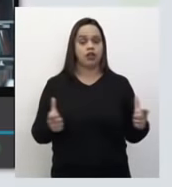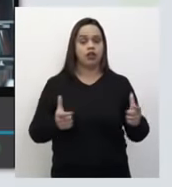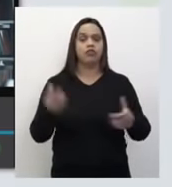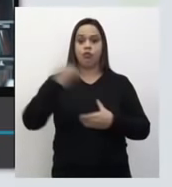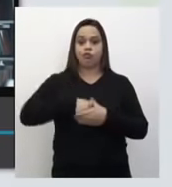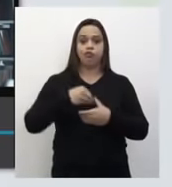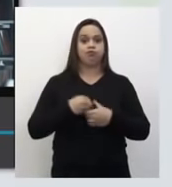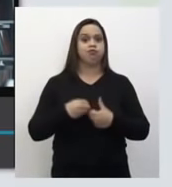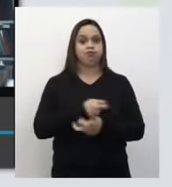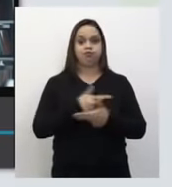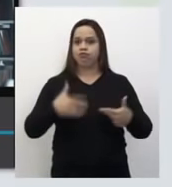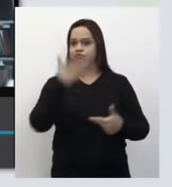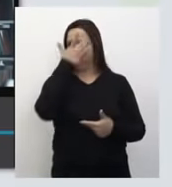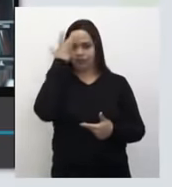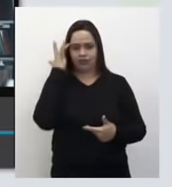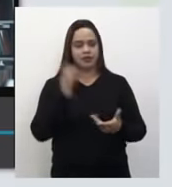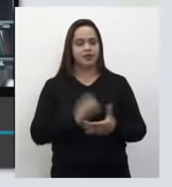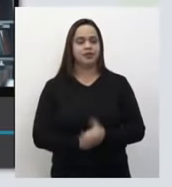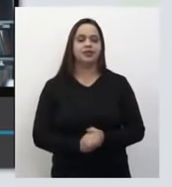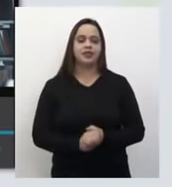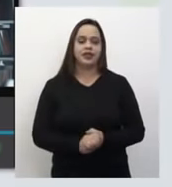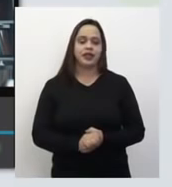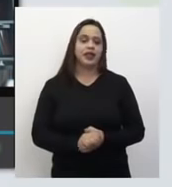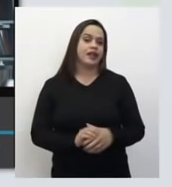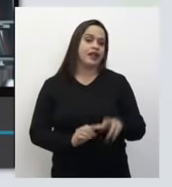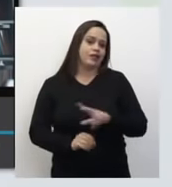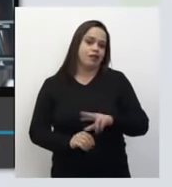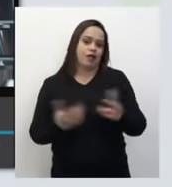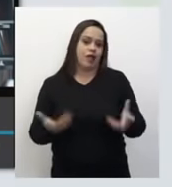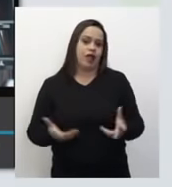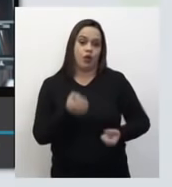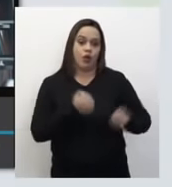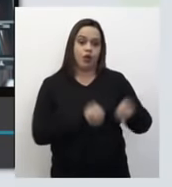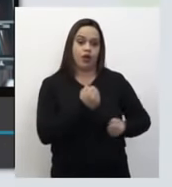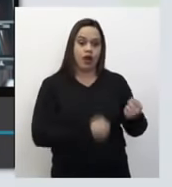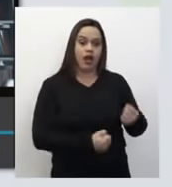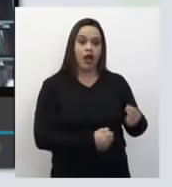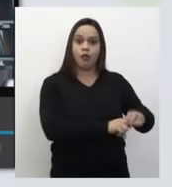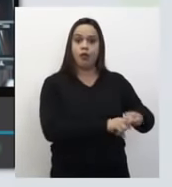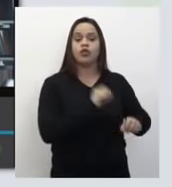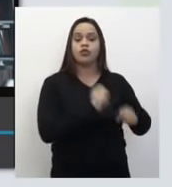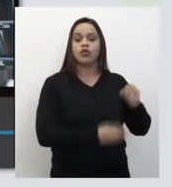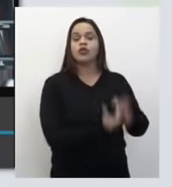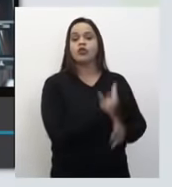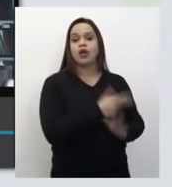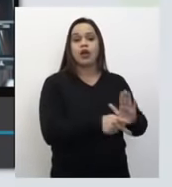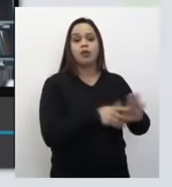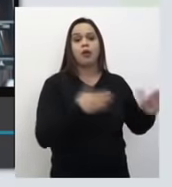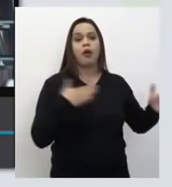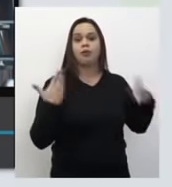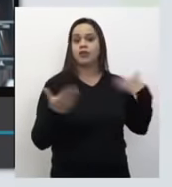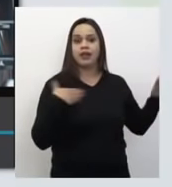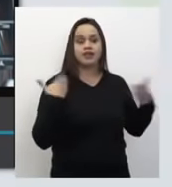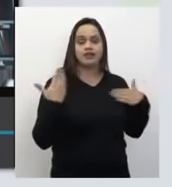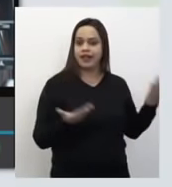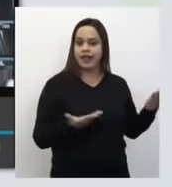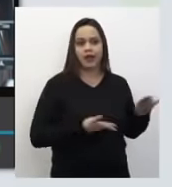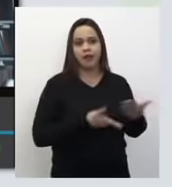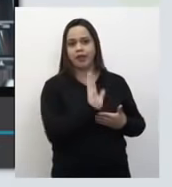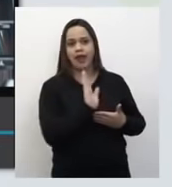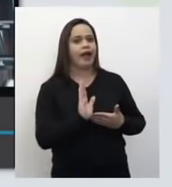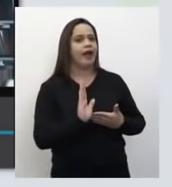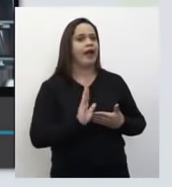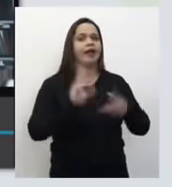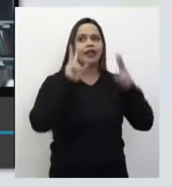igualzinho. E não foi por isso. O carro surgiu, na verdade, como um veículo de passeio, era para dar a volta, era para passear, para ir para o meio do mato,